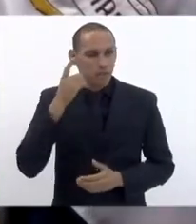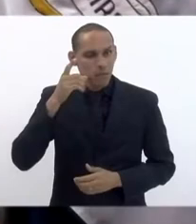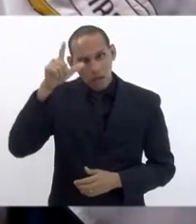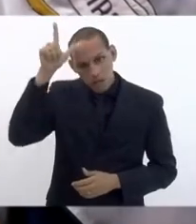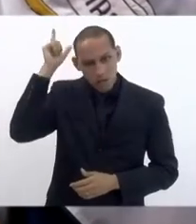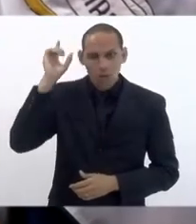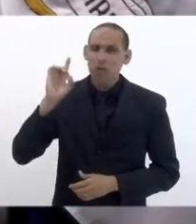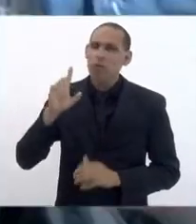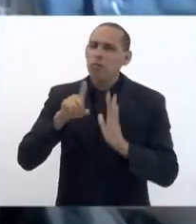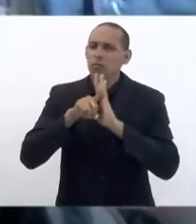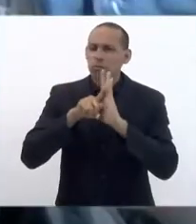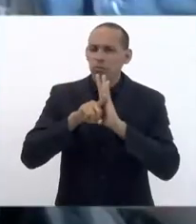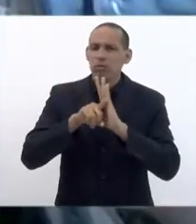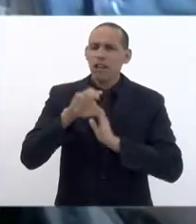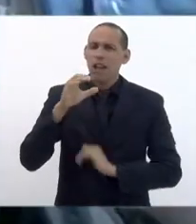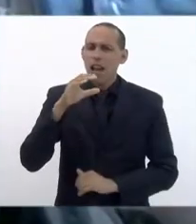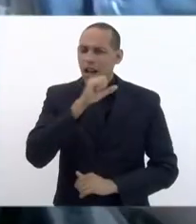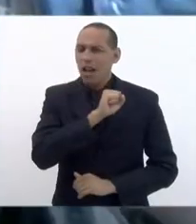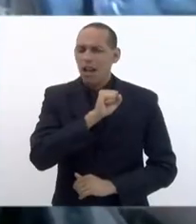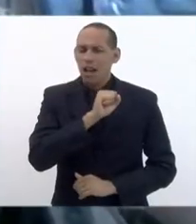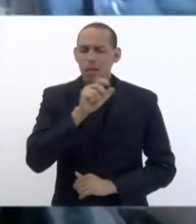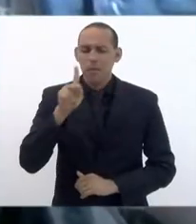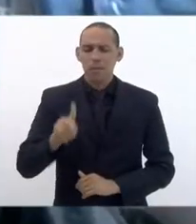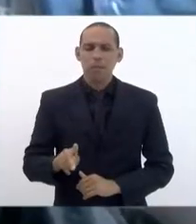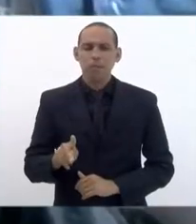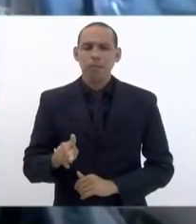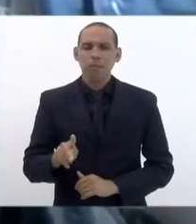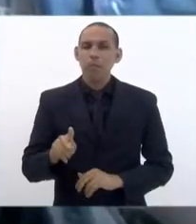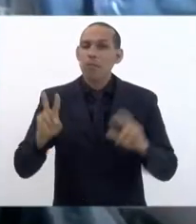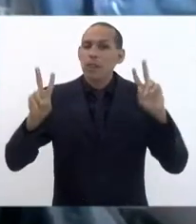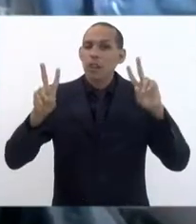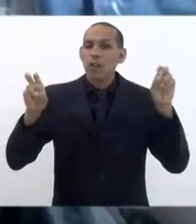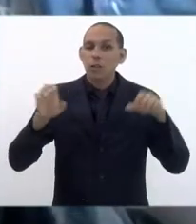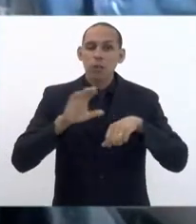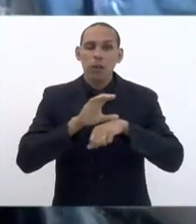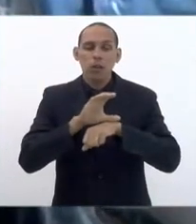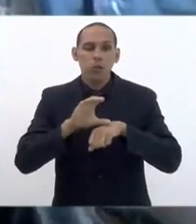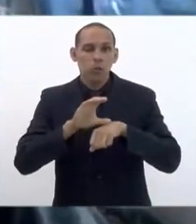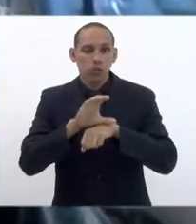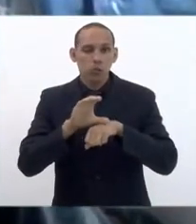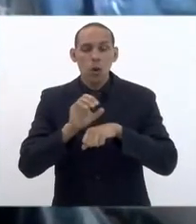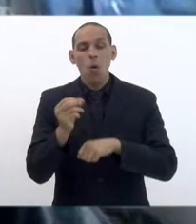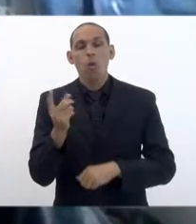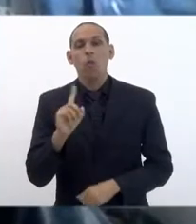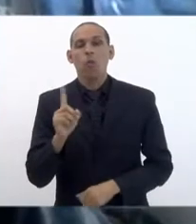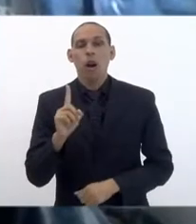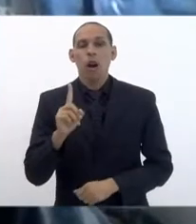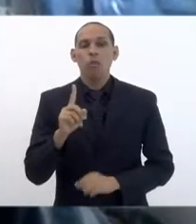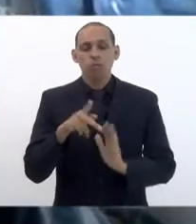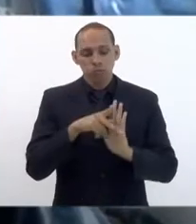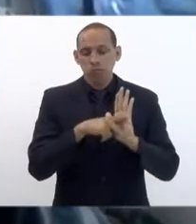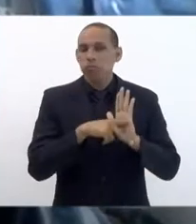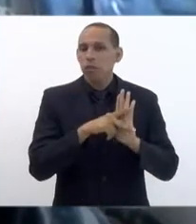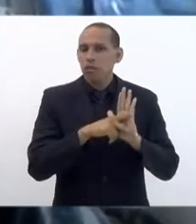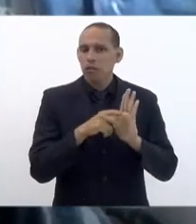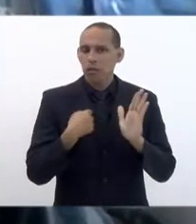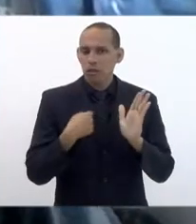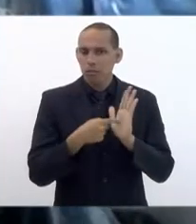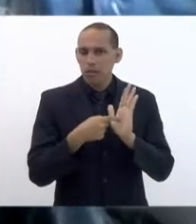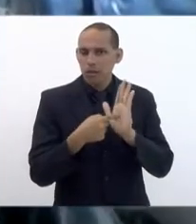consulta, presidente, é rápida consulta. É sobre a constitucionalidade ou não de um projeto que eu quero